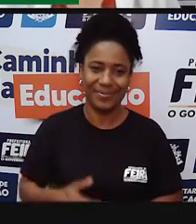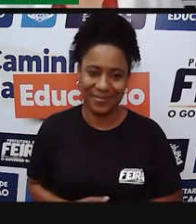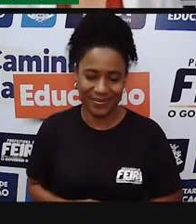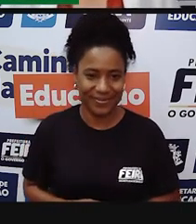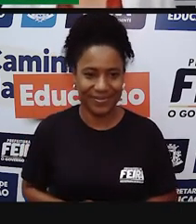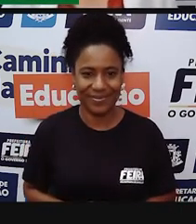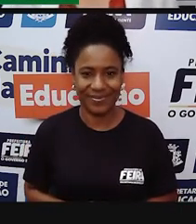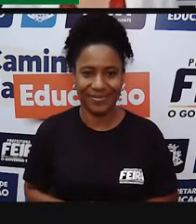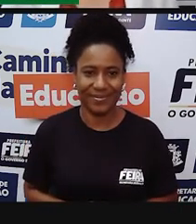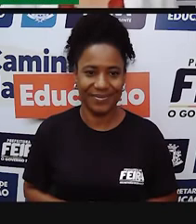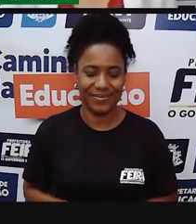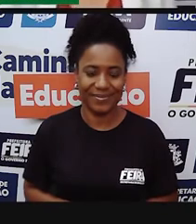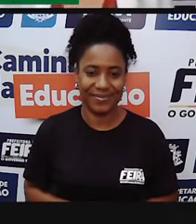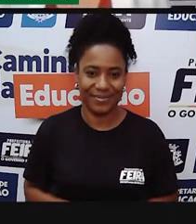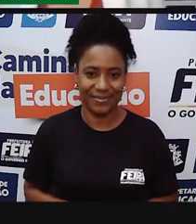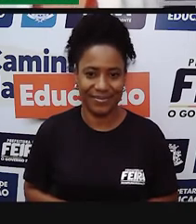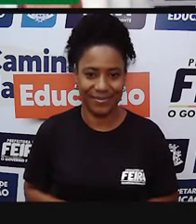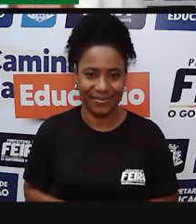mesmo